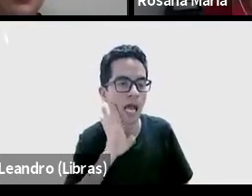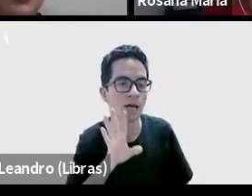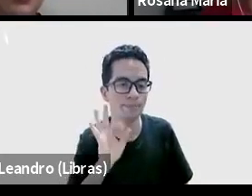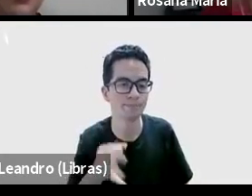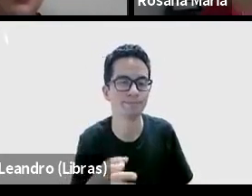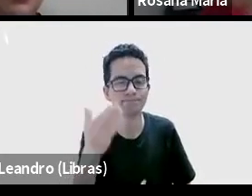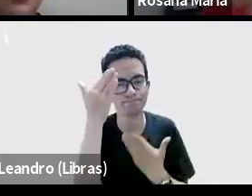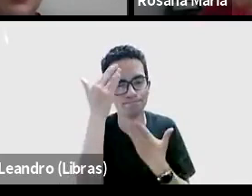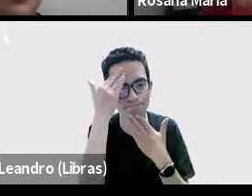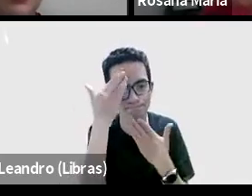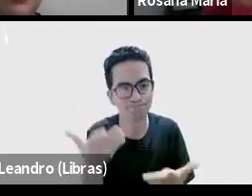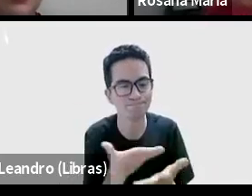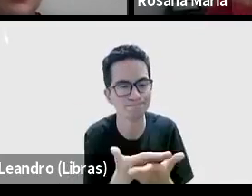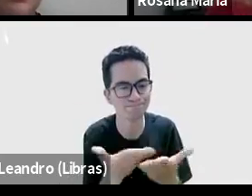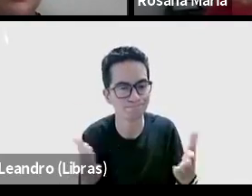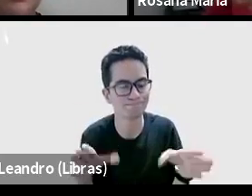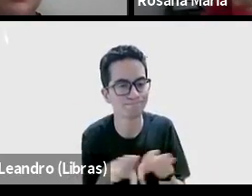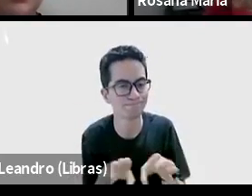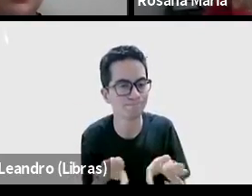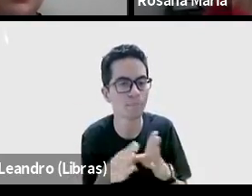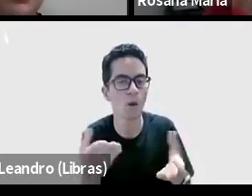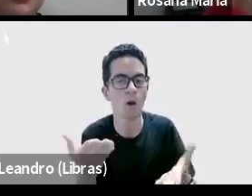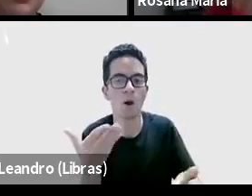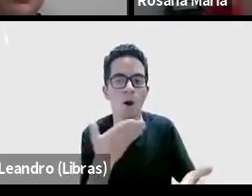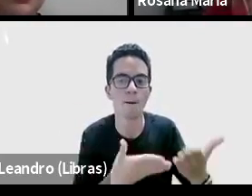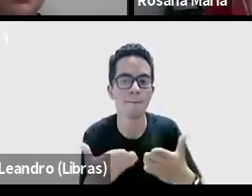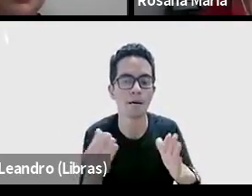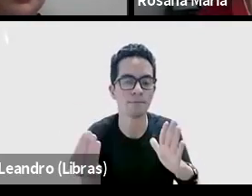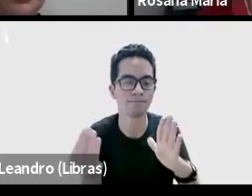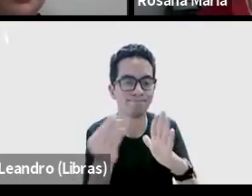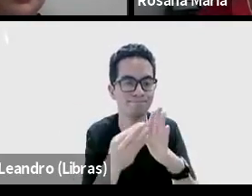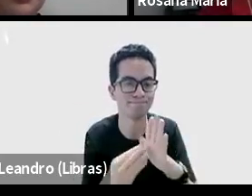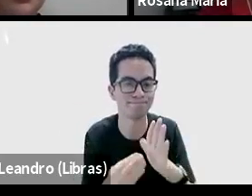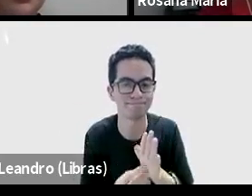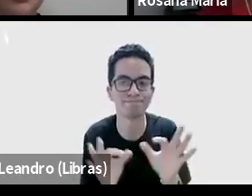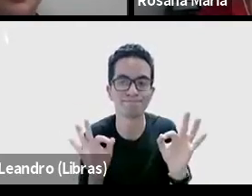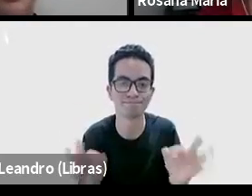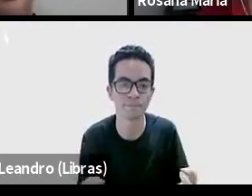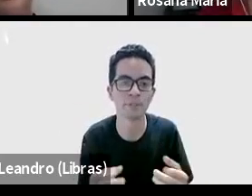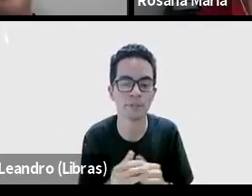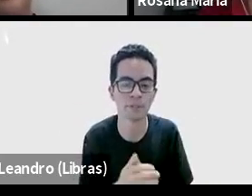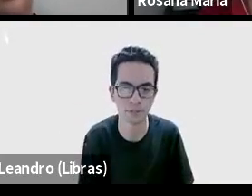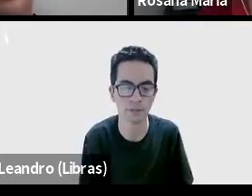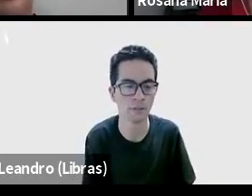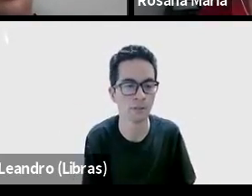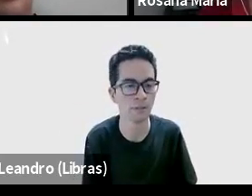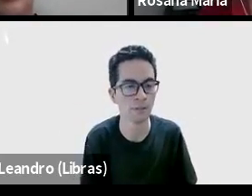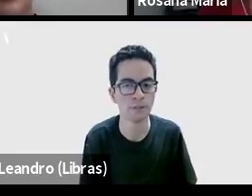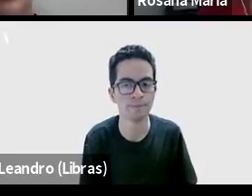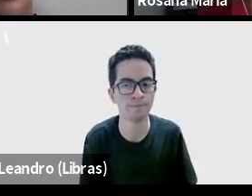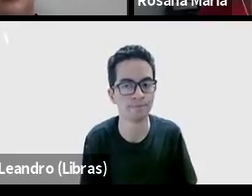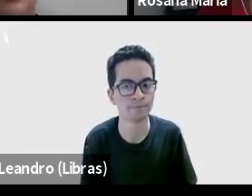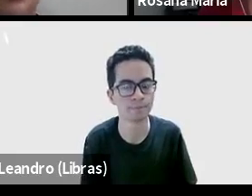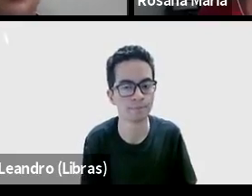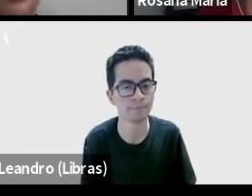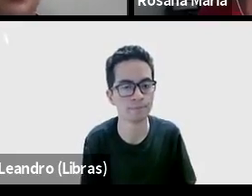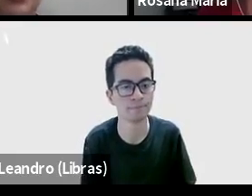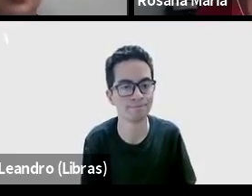viu, pelo compartilhamento do texto e por estar aqui com a gente hoje. Muito interessante, né, a